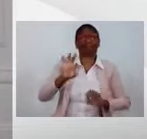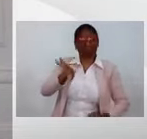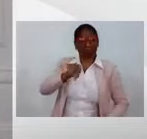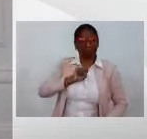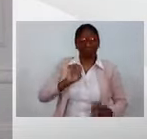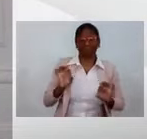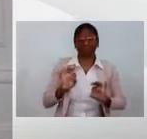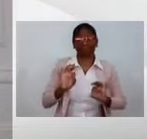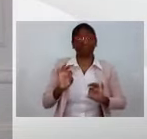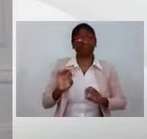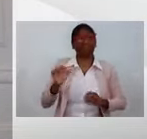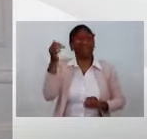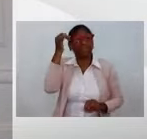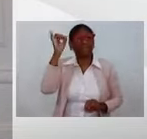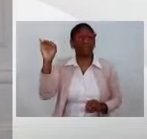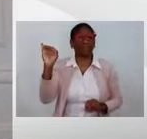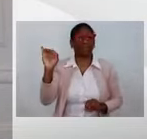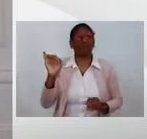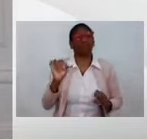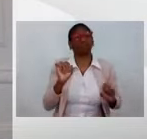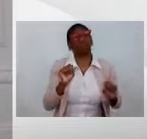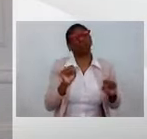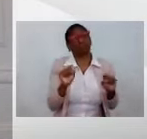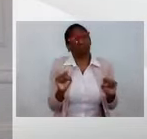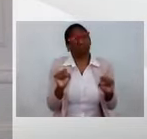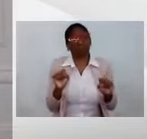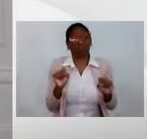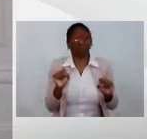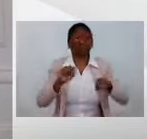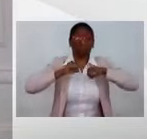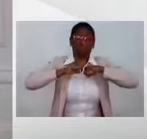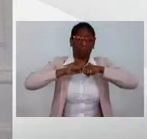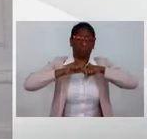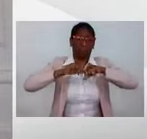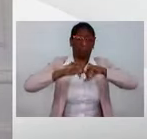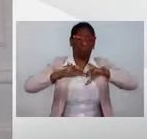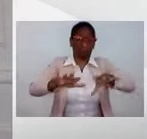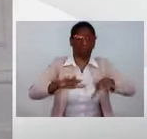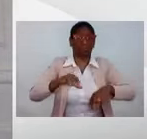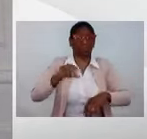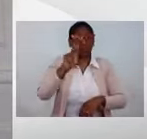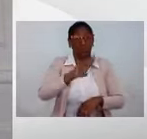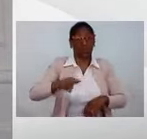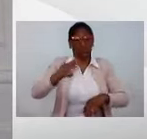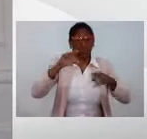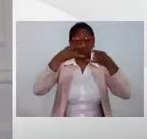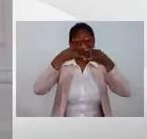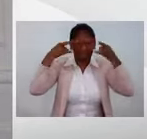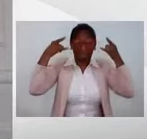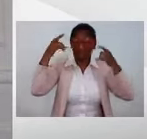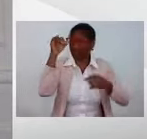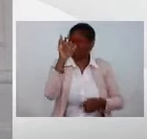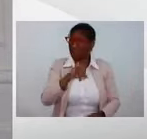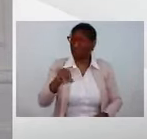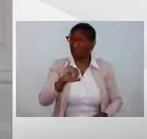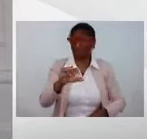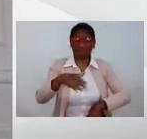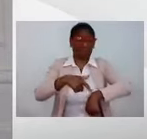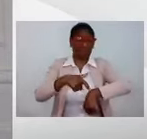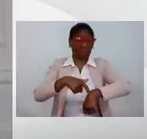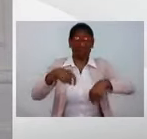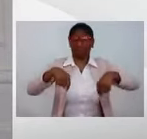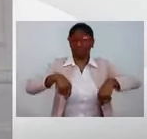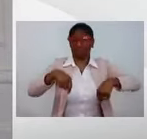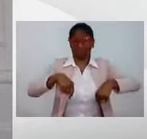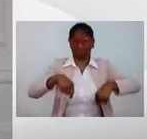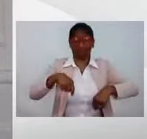ou reduza muito essa possibilidade de contaminação a partir da barreira física que a máscara é.